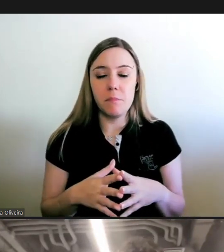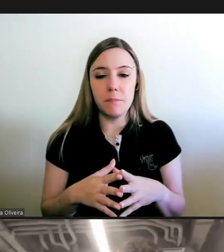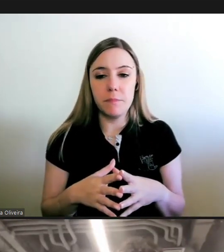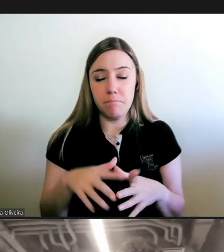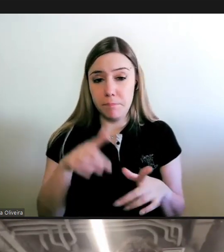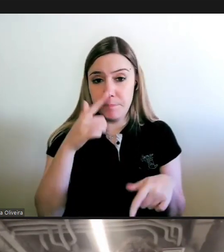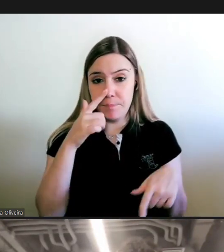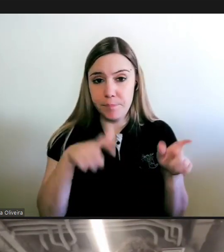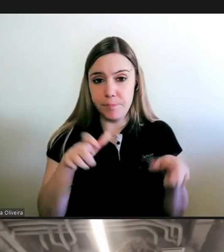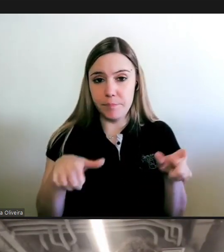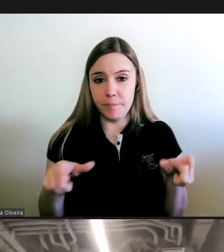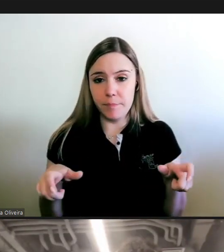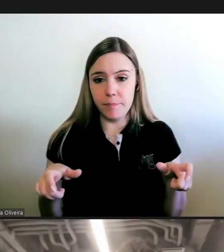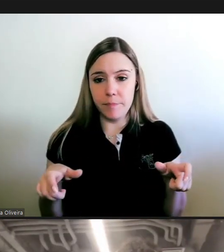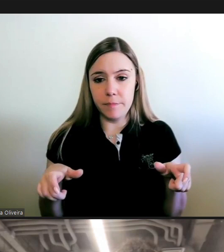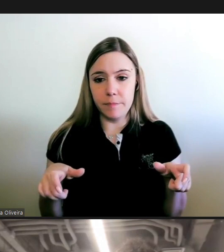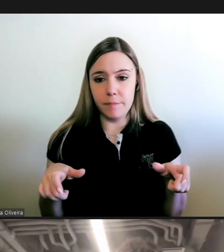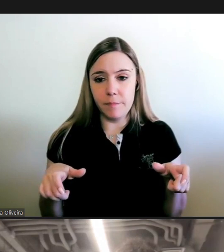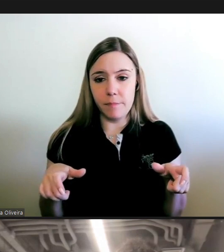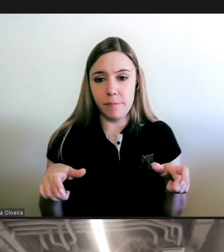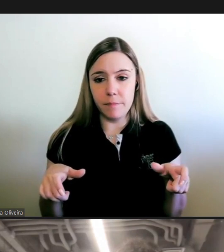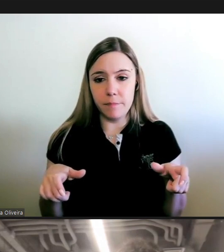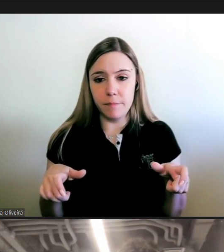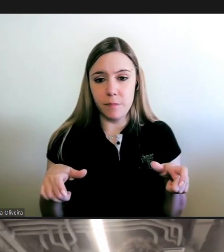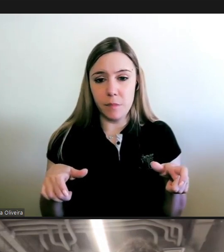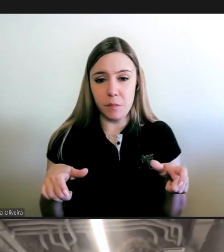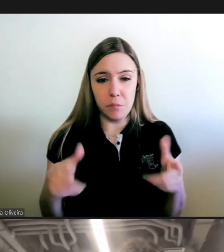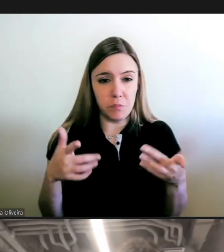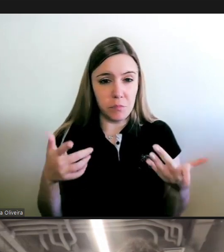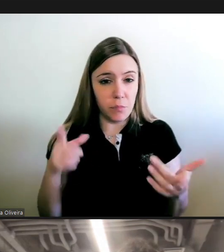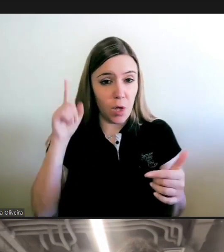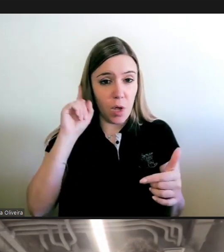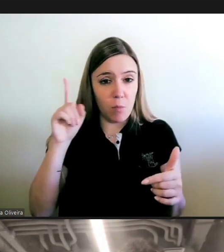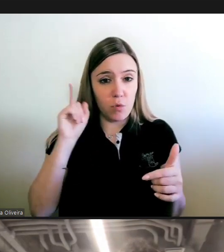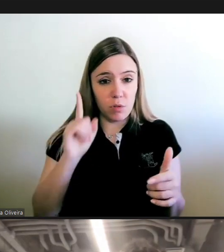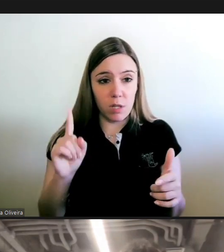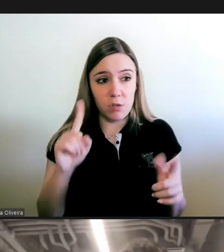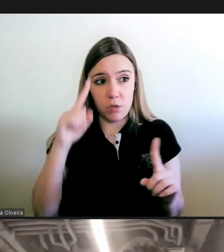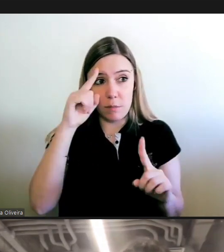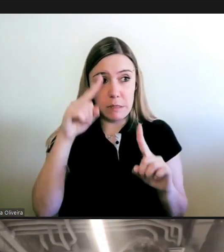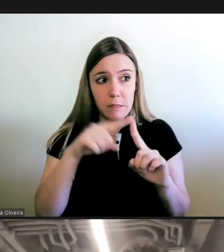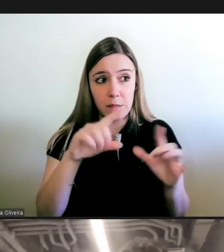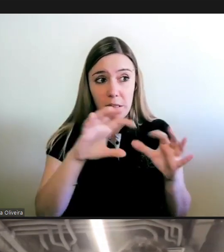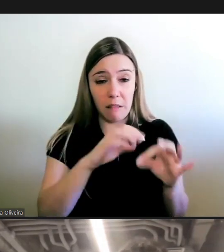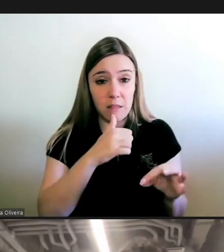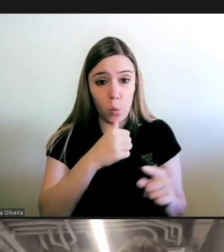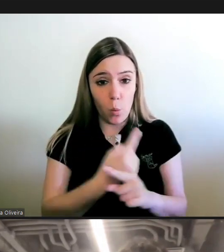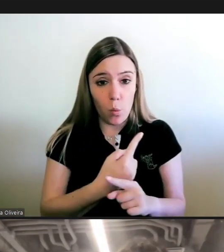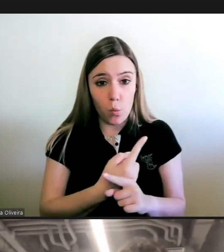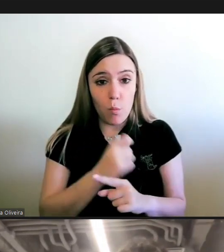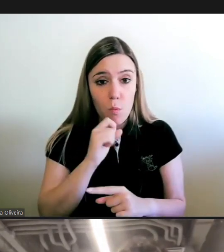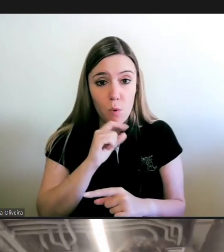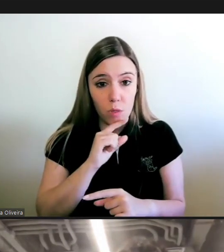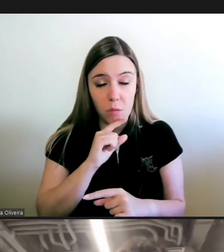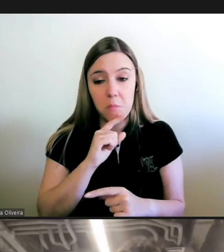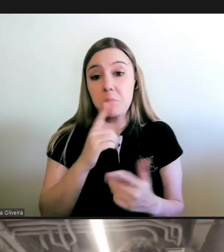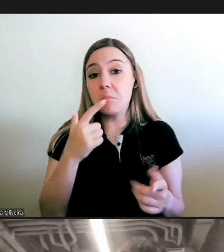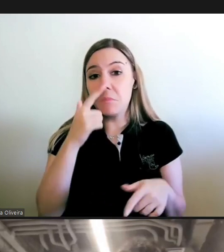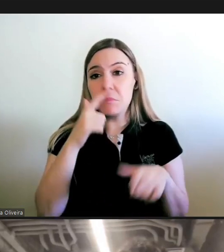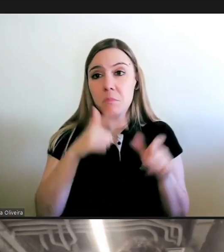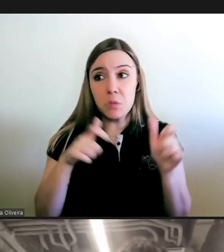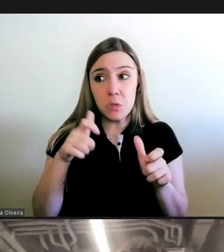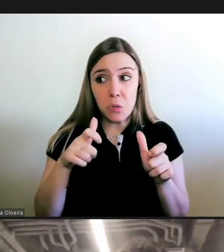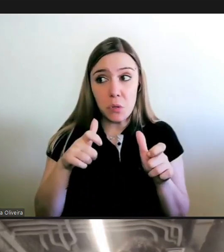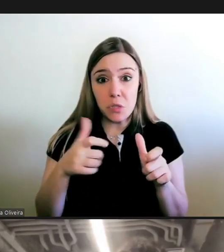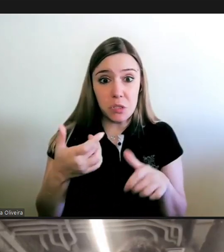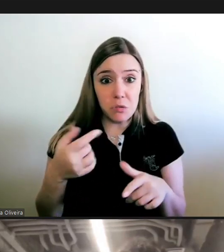as pessoas no centro da decisão, estão de facto as pessoas a serem ou não deixadas para